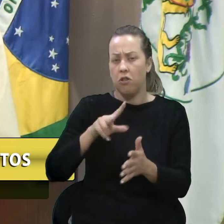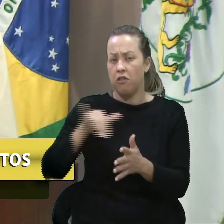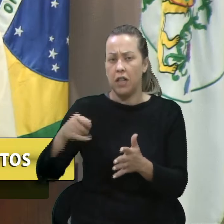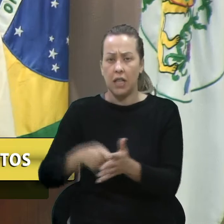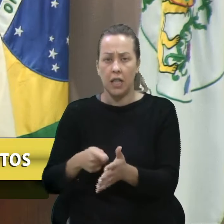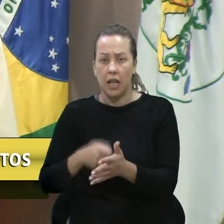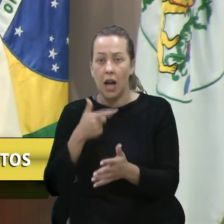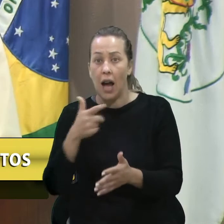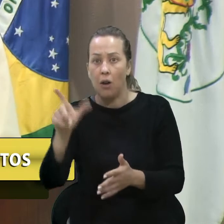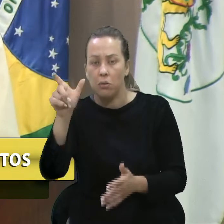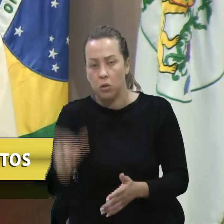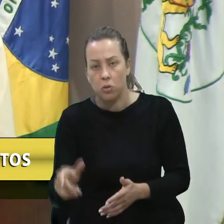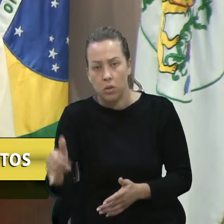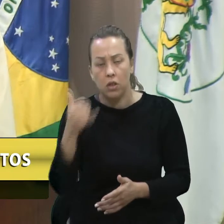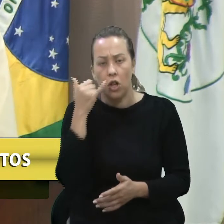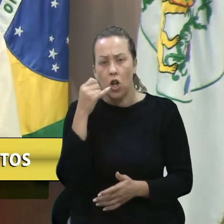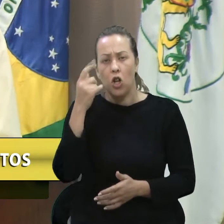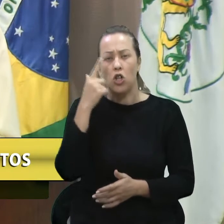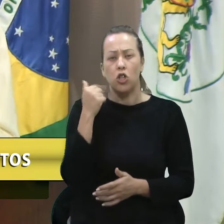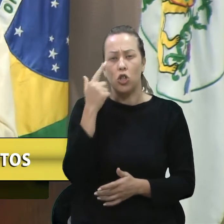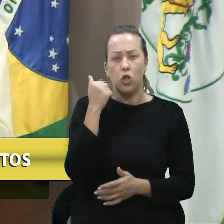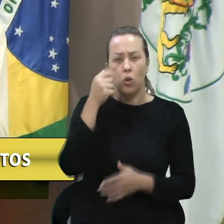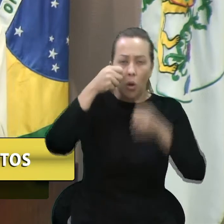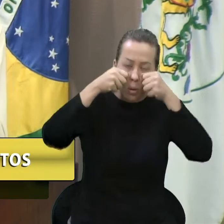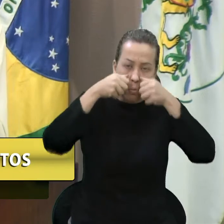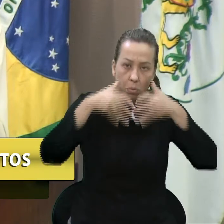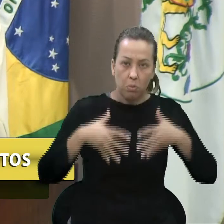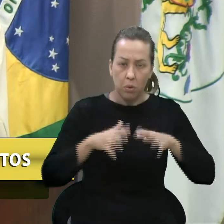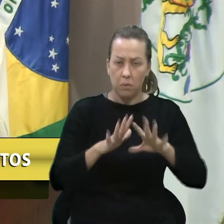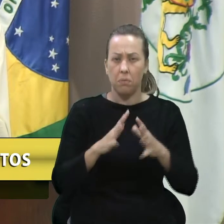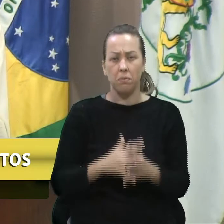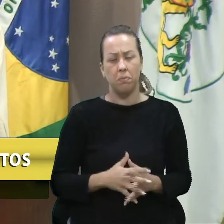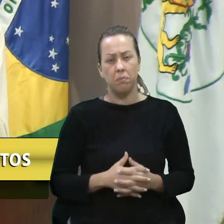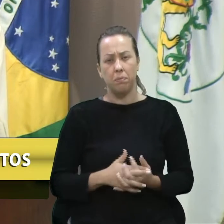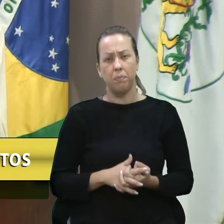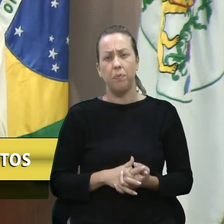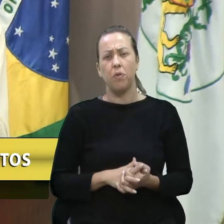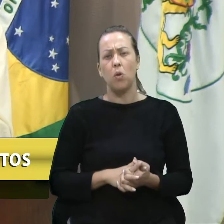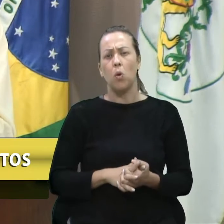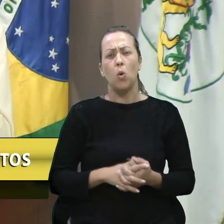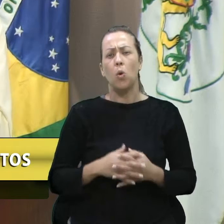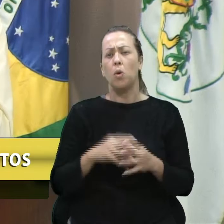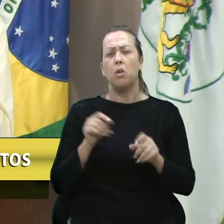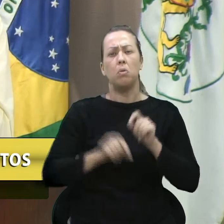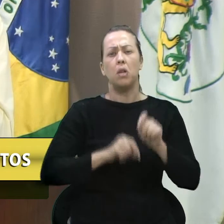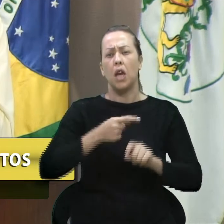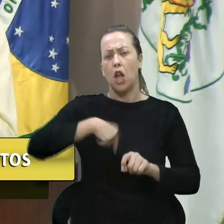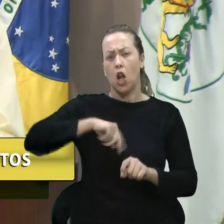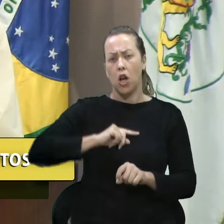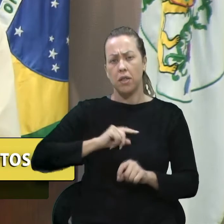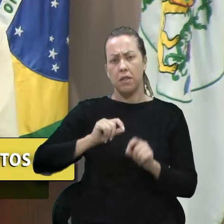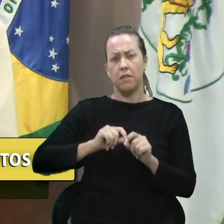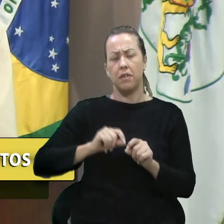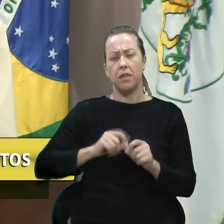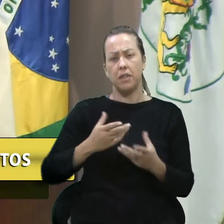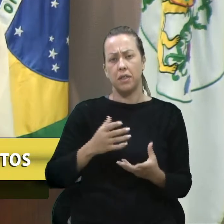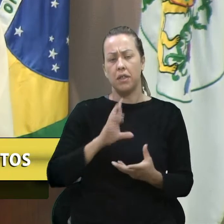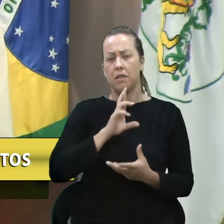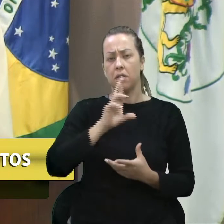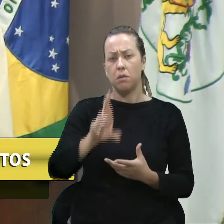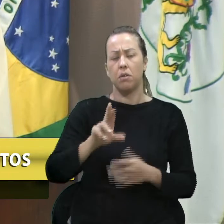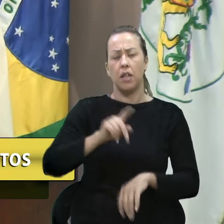do outro lado da linha, através de choros, etc., sem sensacionalismo. O que a gente, qual é a nossa